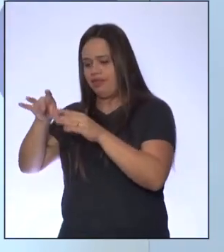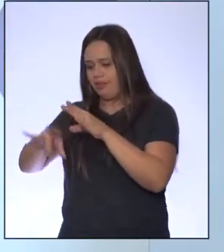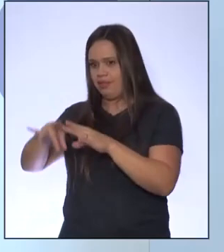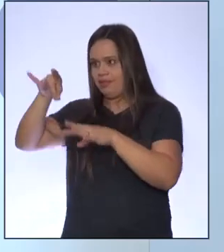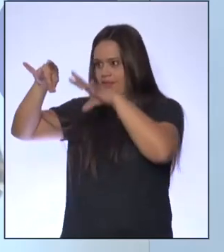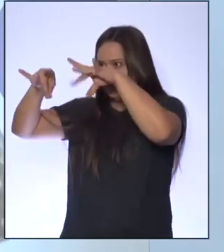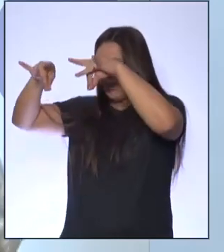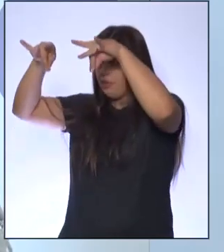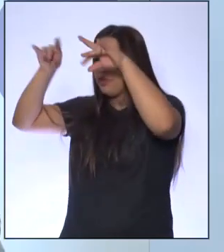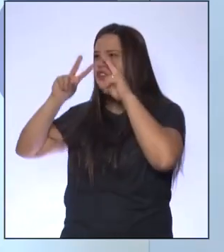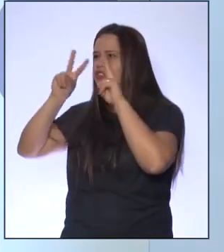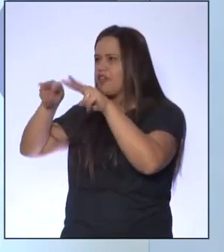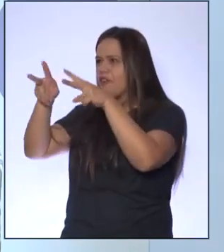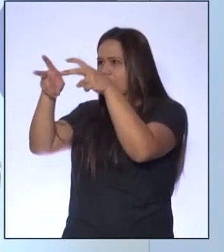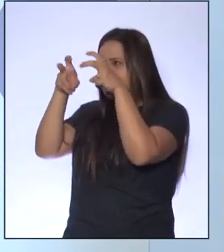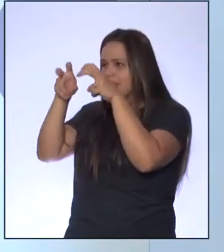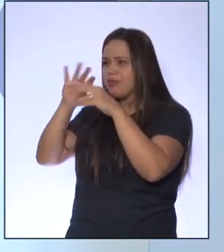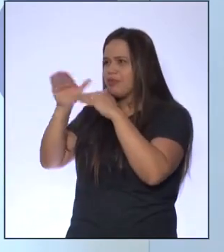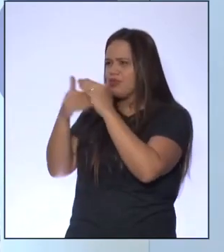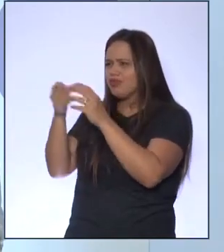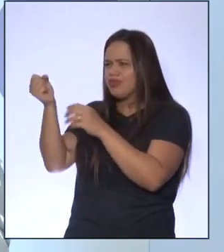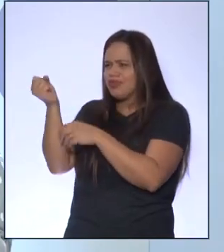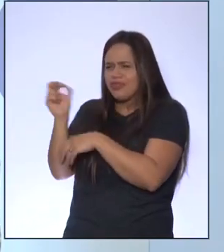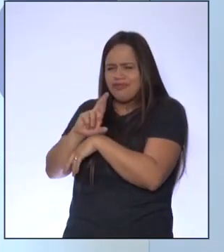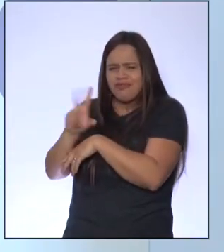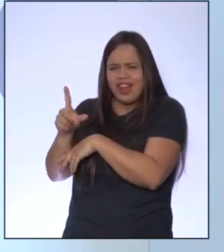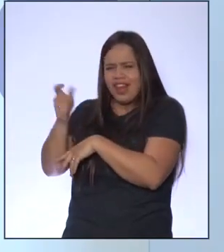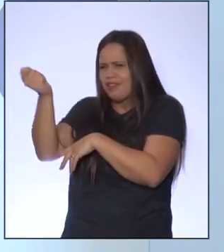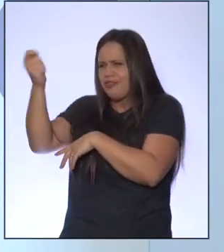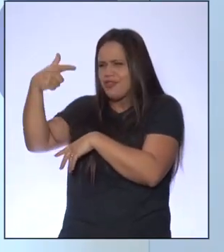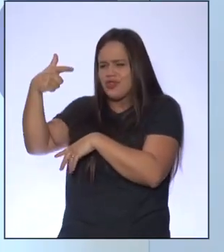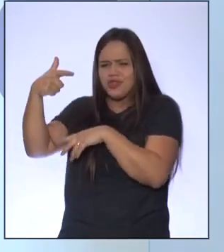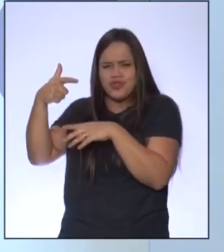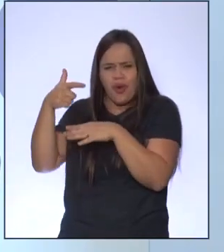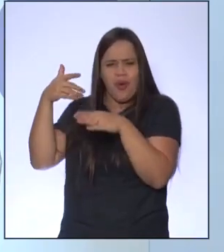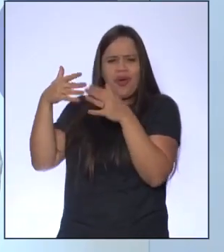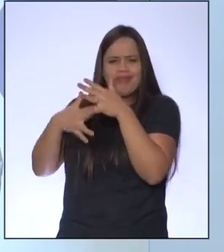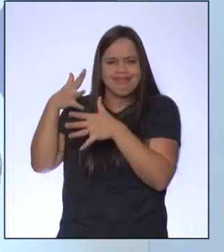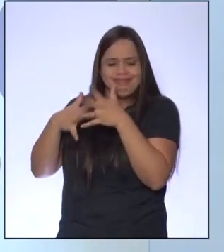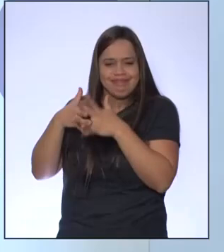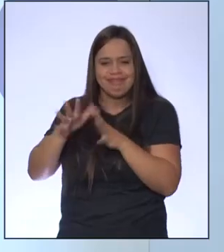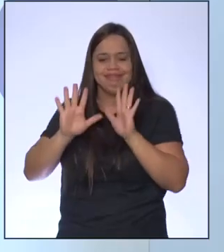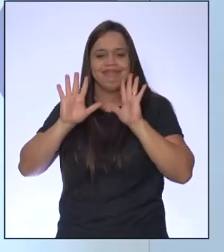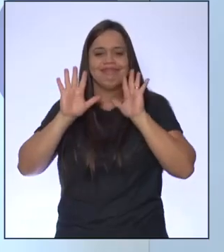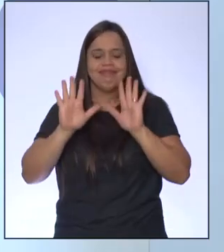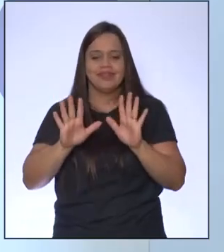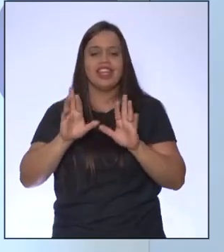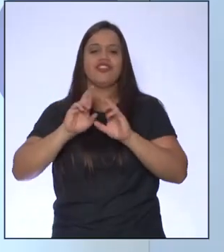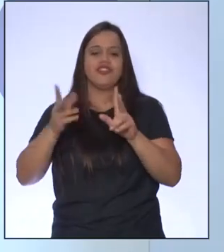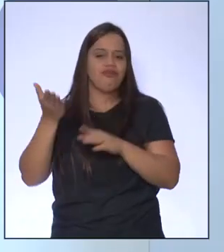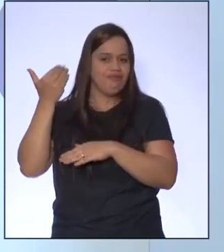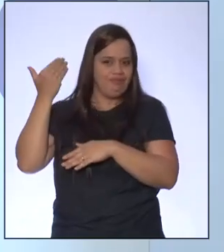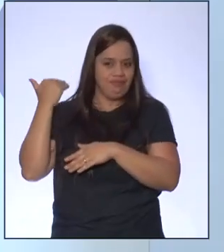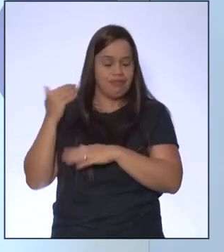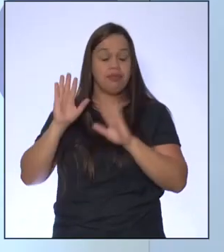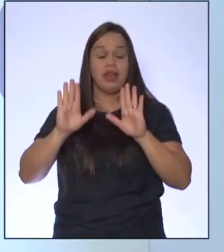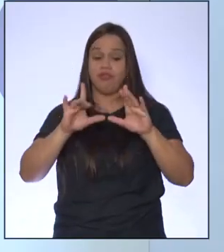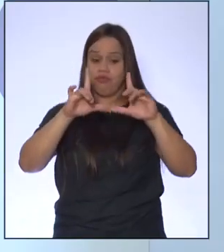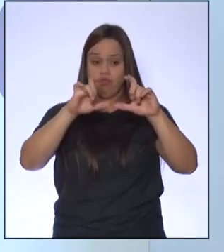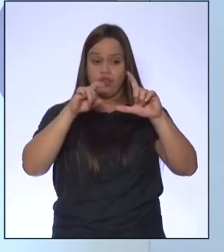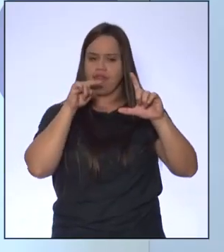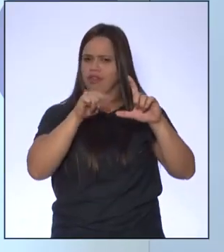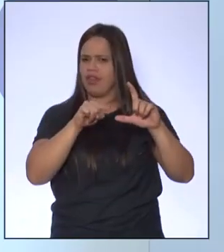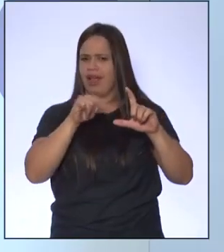de sol, né, teve uma interferência, mas eu tenho uma relação muito legal com a fotografia. Eu acho que a fotografia ela é um elemento